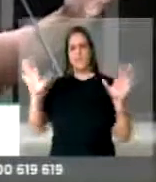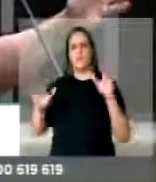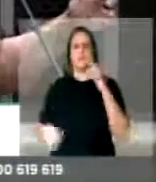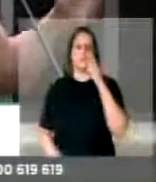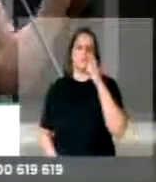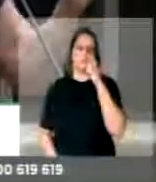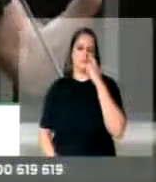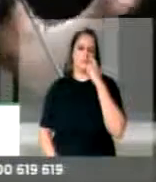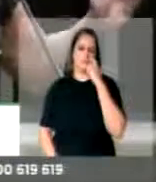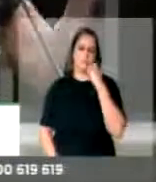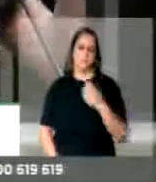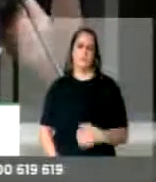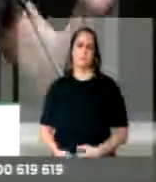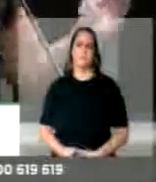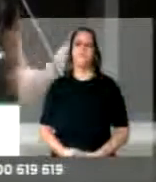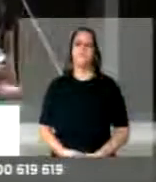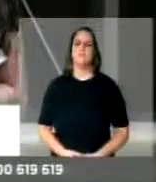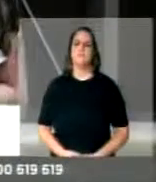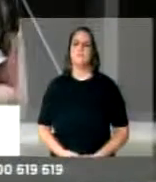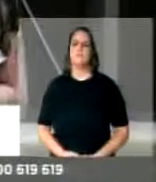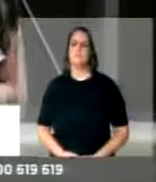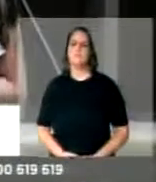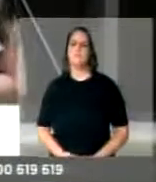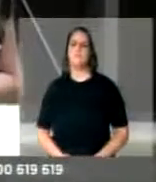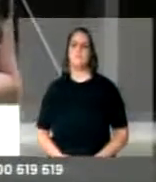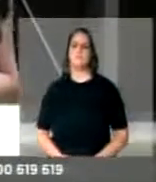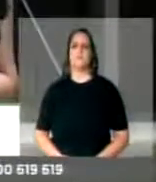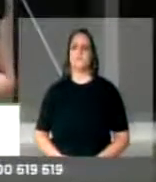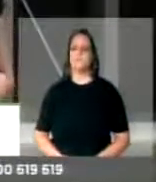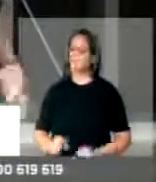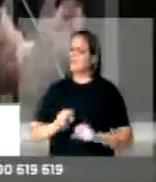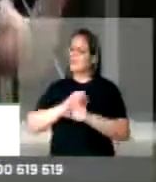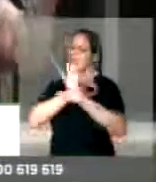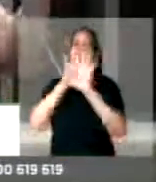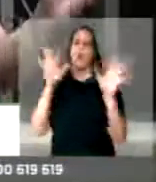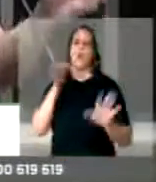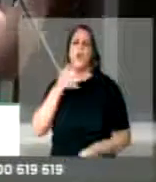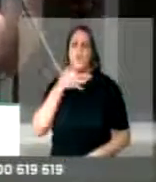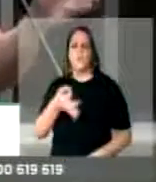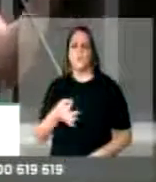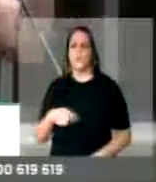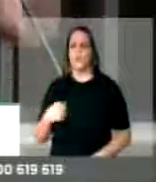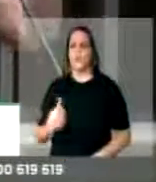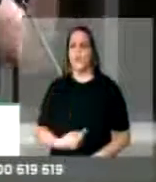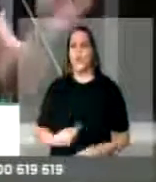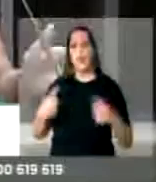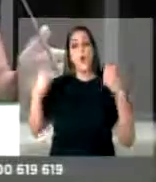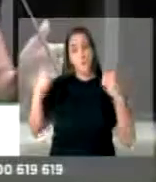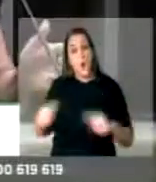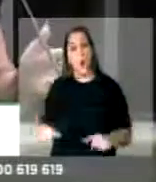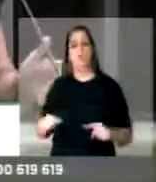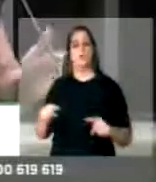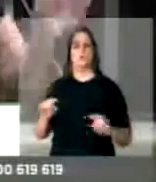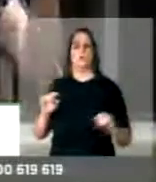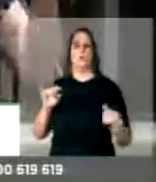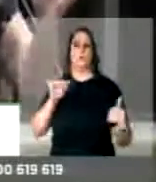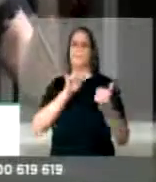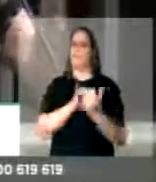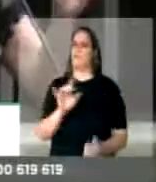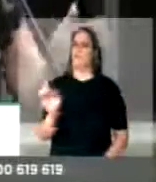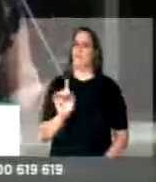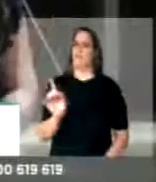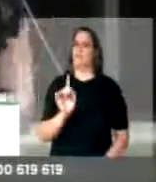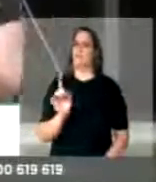para concluir, presidente, a sua posição de forma muito clara, muito clara. Nós somos contra esta anistia e nós